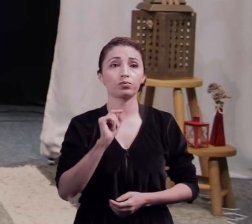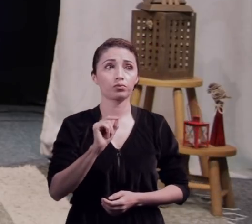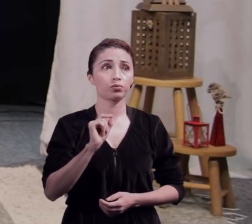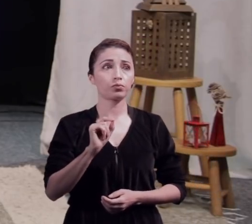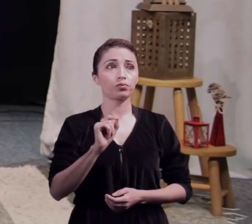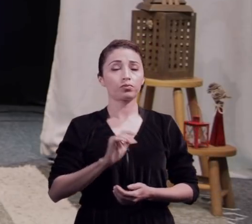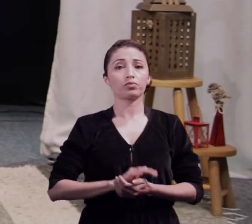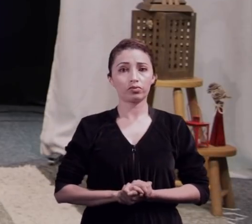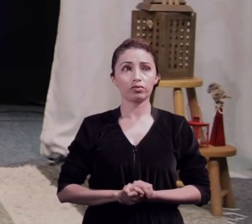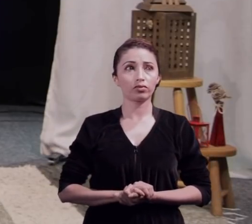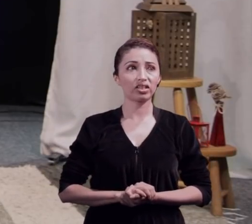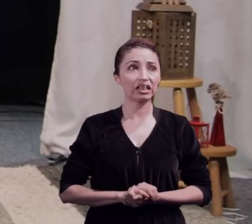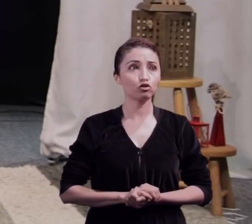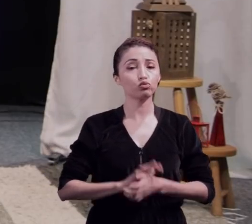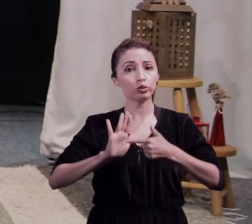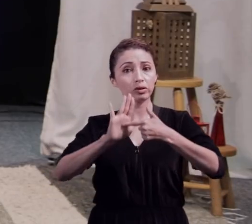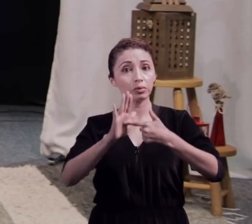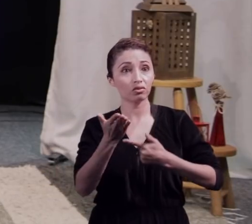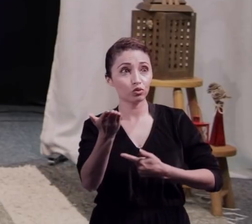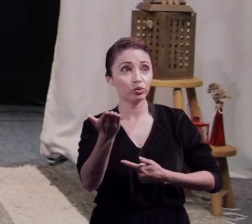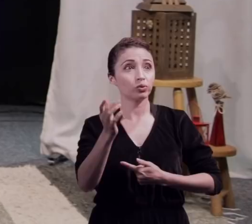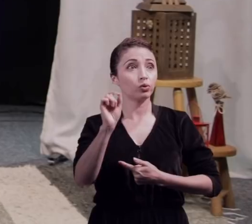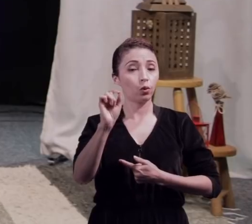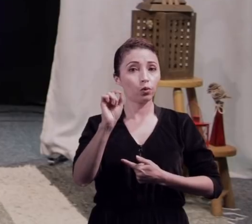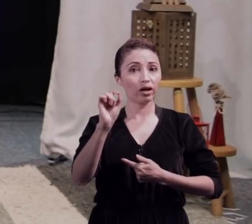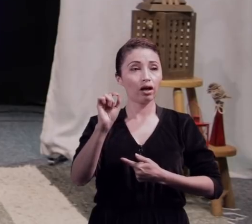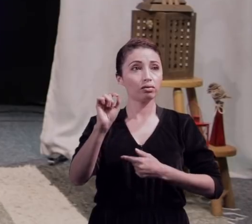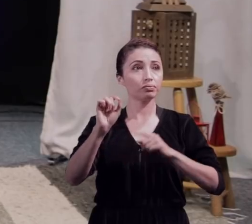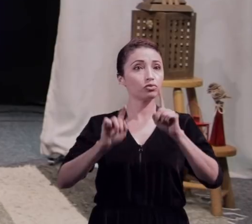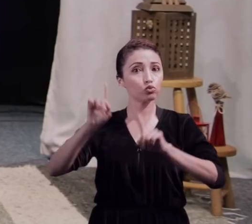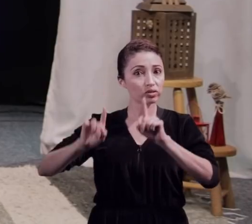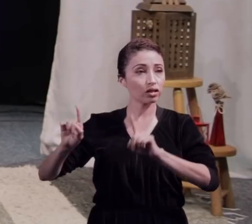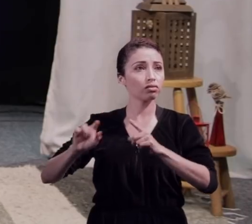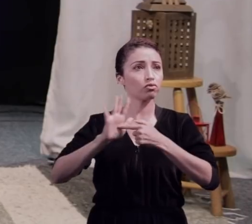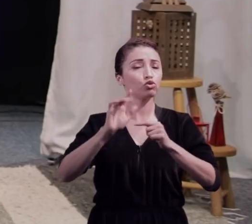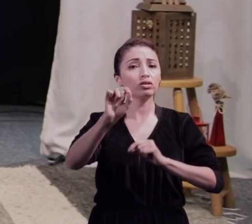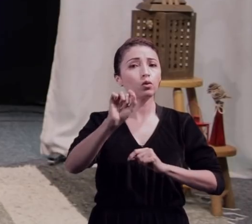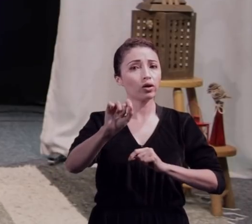no gráfico que segue, você vai observar